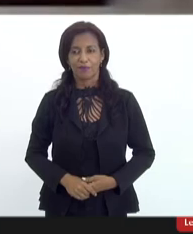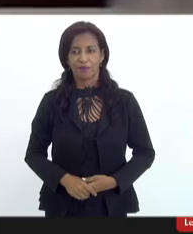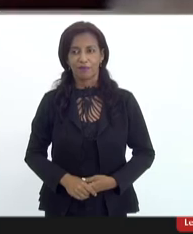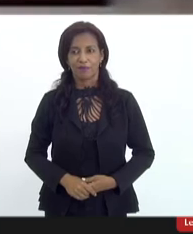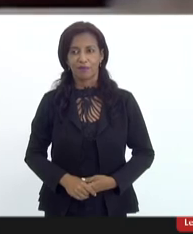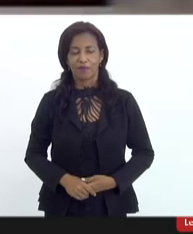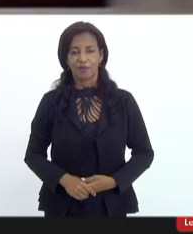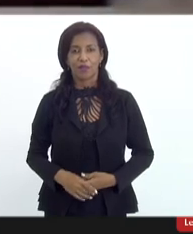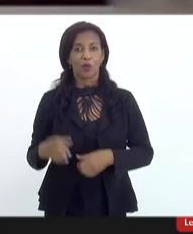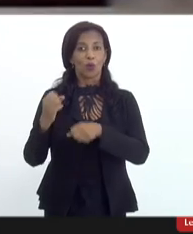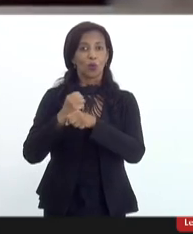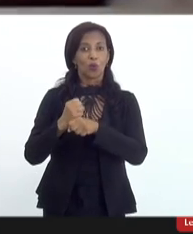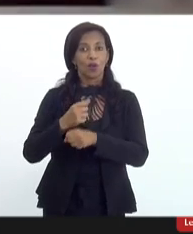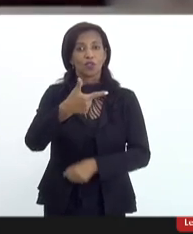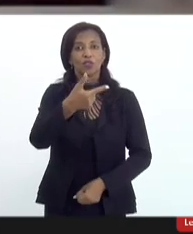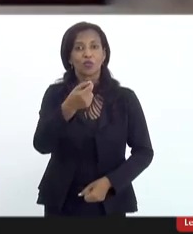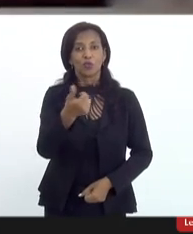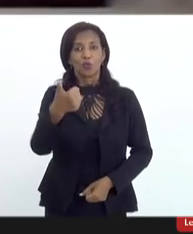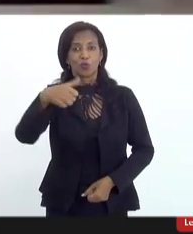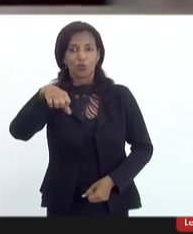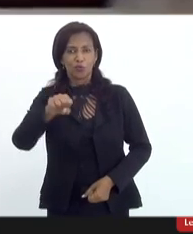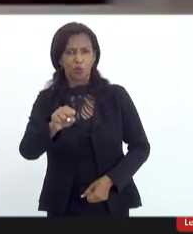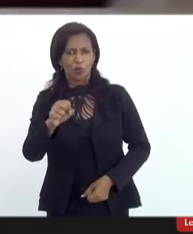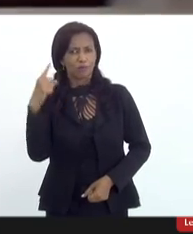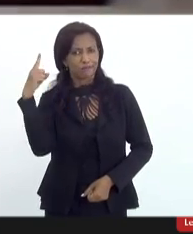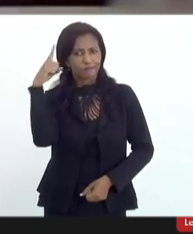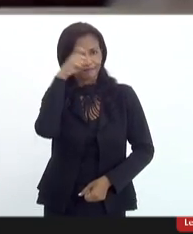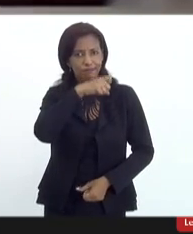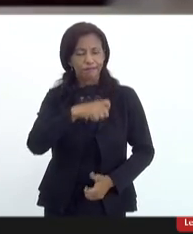O ano de 2018 foi muito profícuo